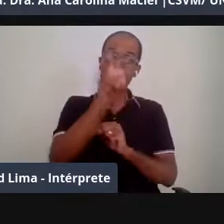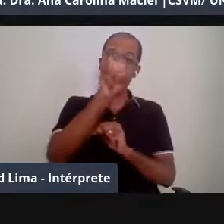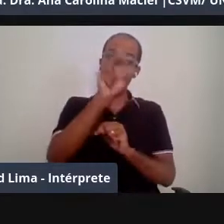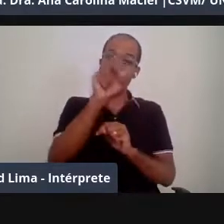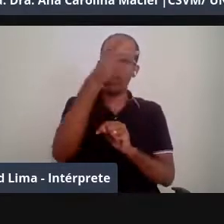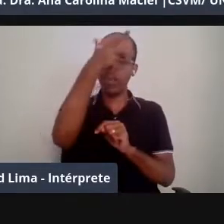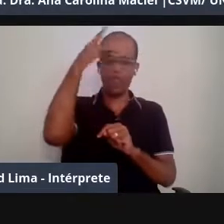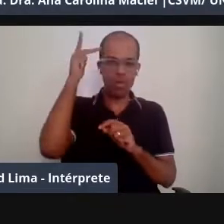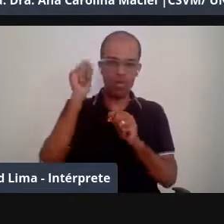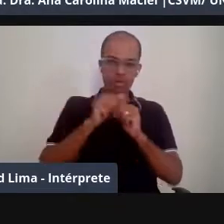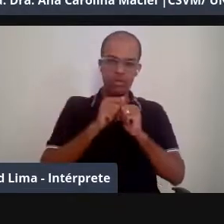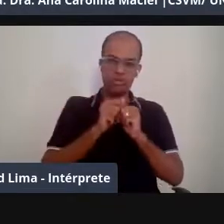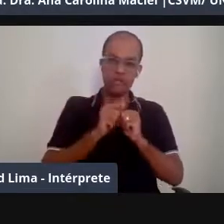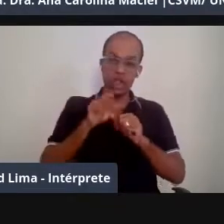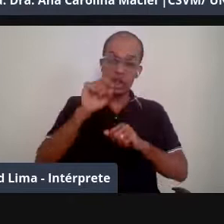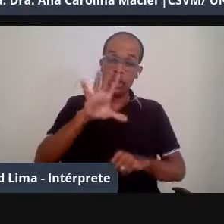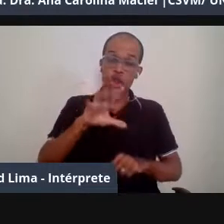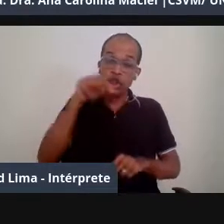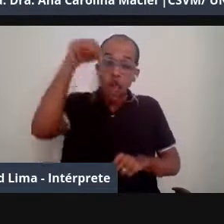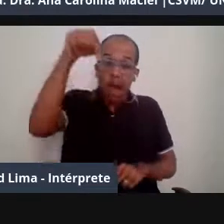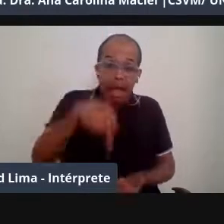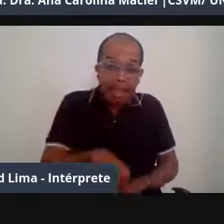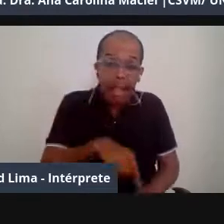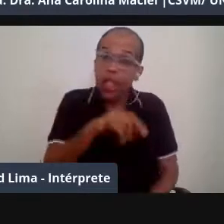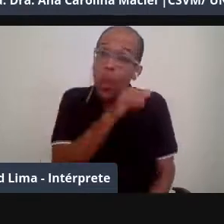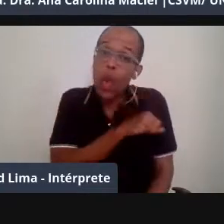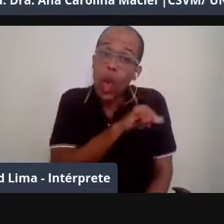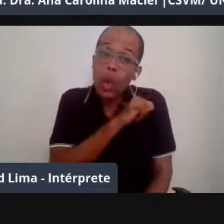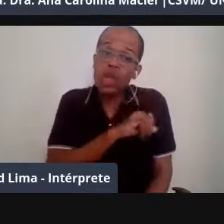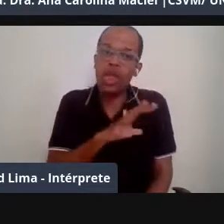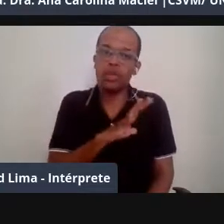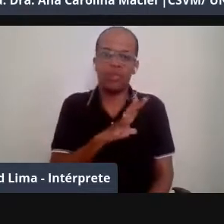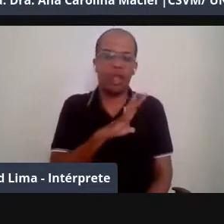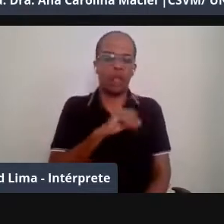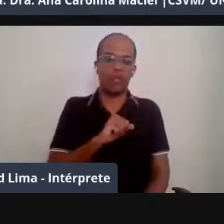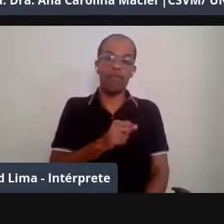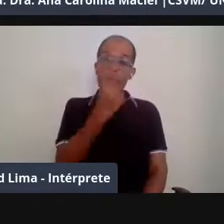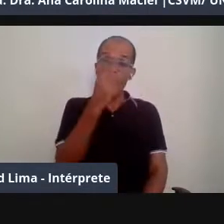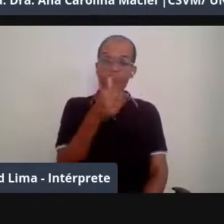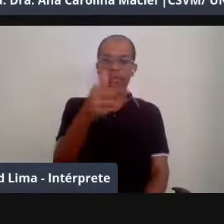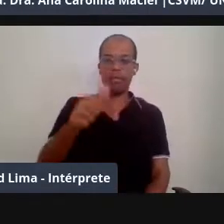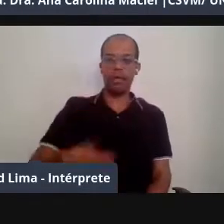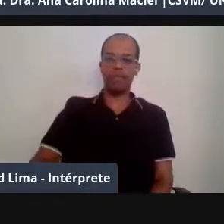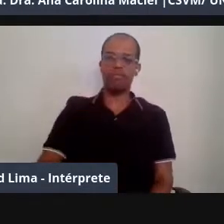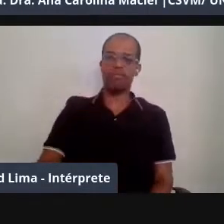assim, só na cidade do Rio de Janeiro. Isso foi em uma semana. Então, a gente tem,